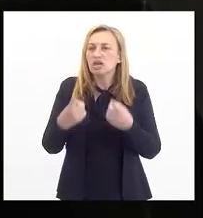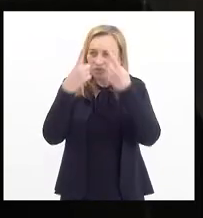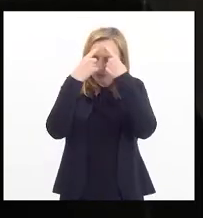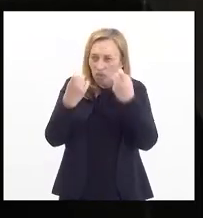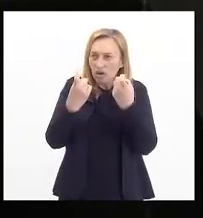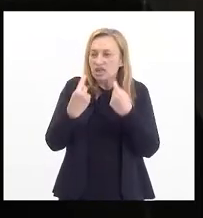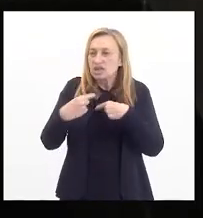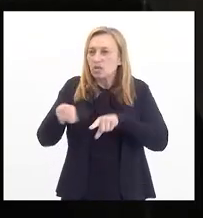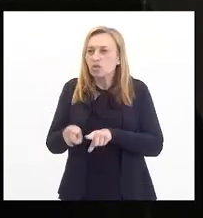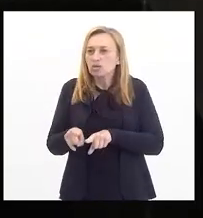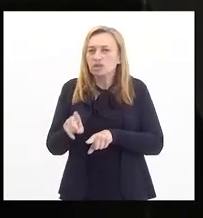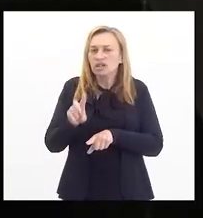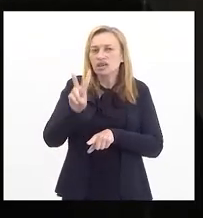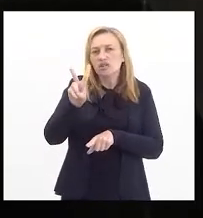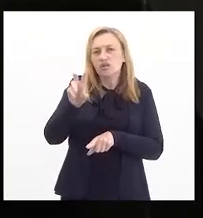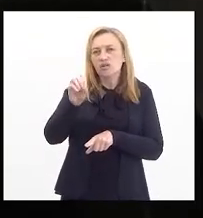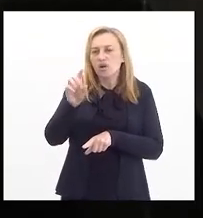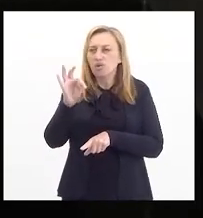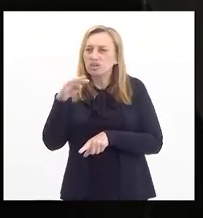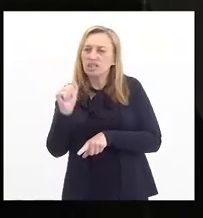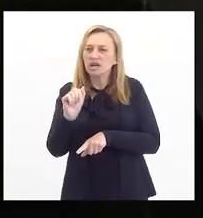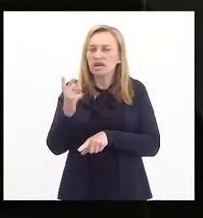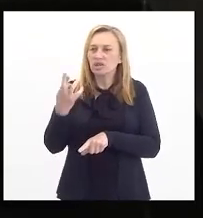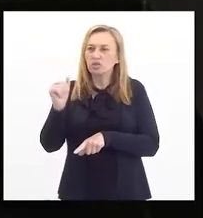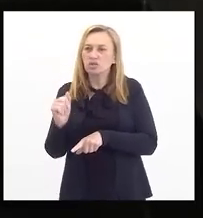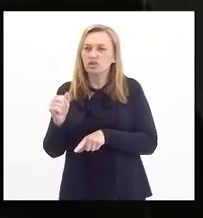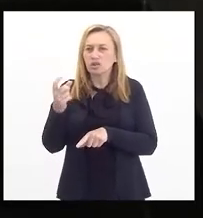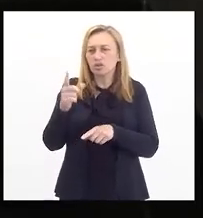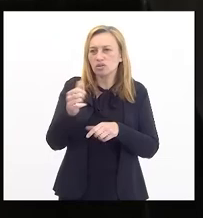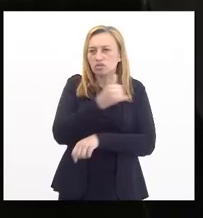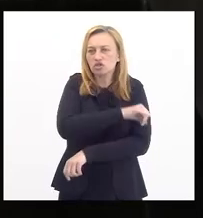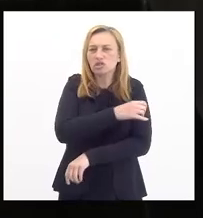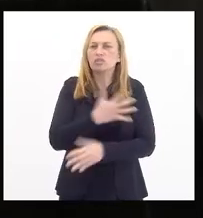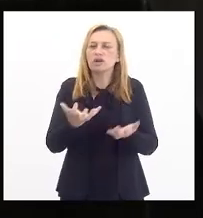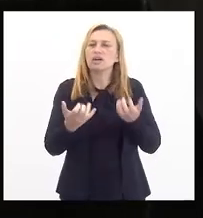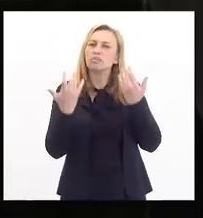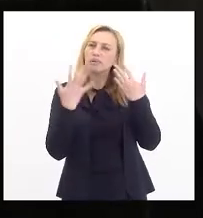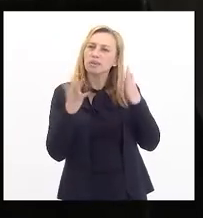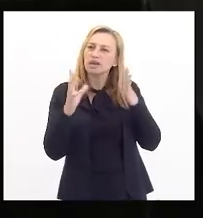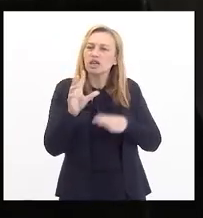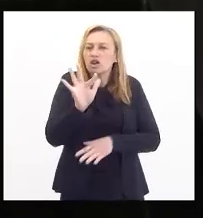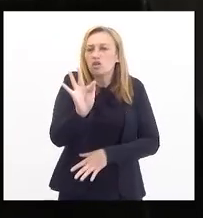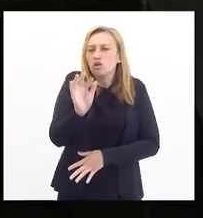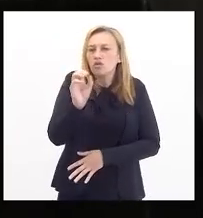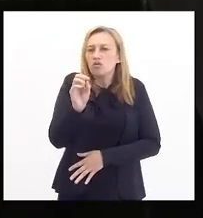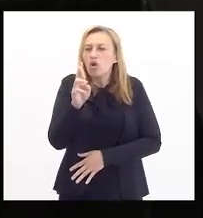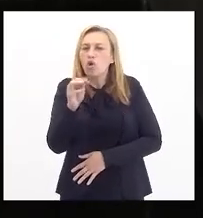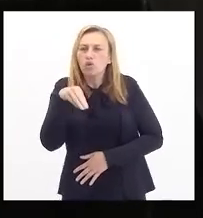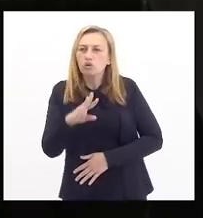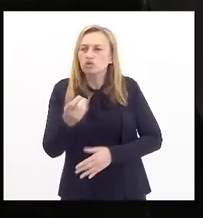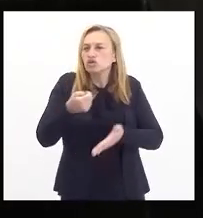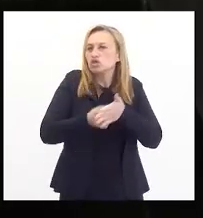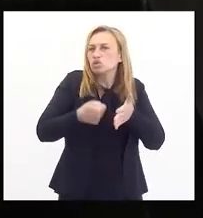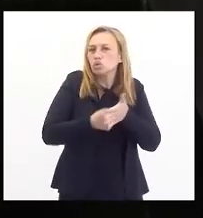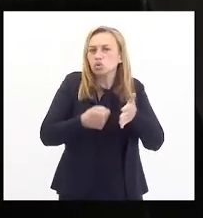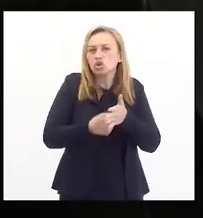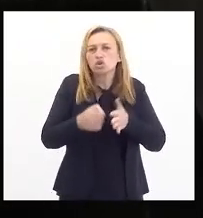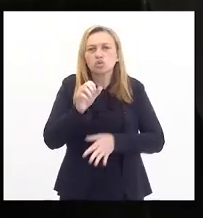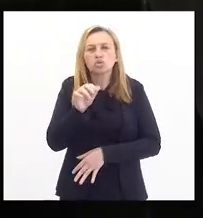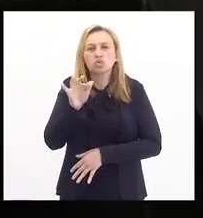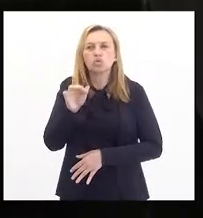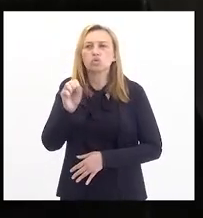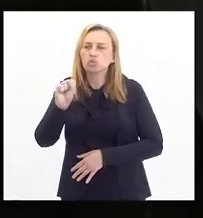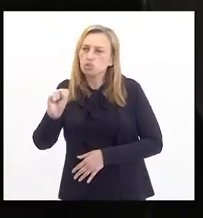sobre Volta Redonda e sobre o Rio de Janeiro naquele período. Por isso eu quero aqui saudar o Fórum de Lutas do Sul Fluminense, que é